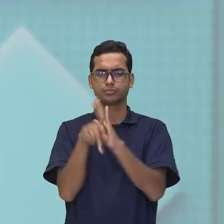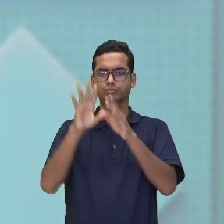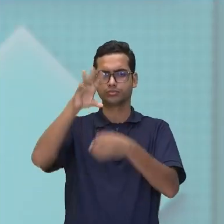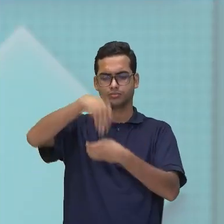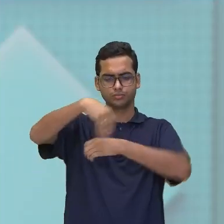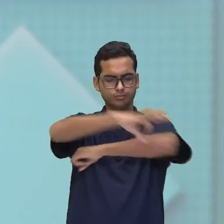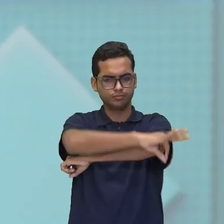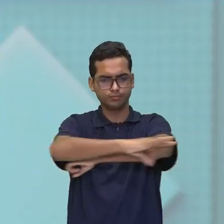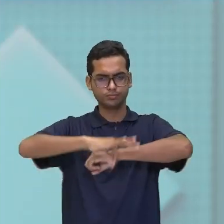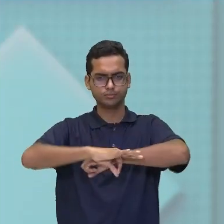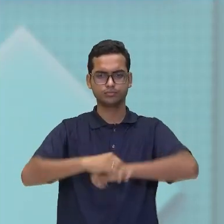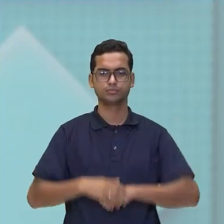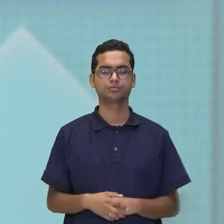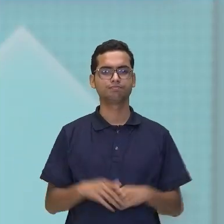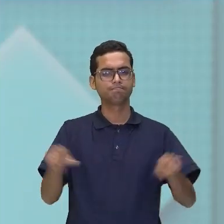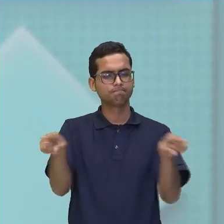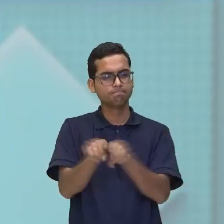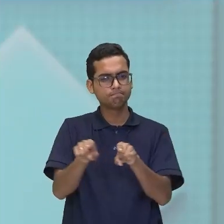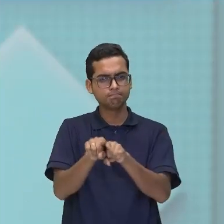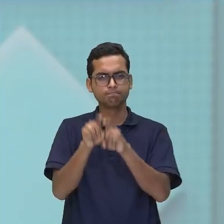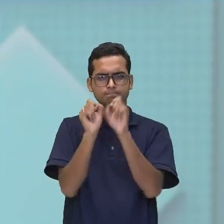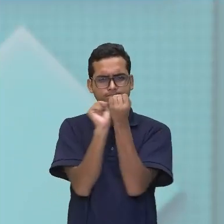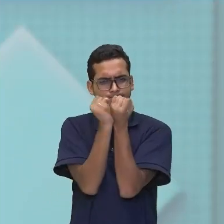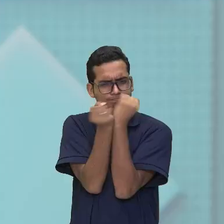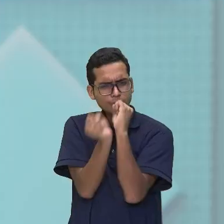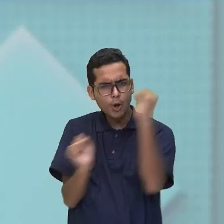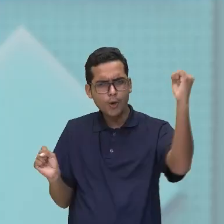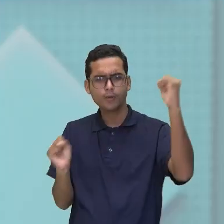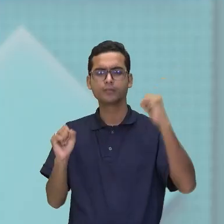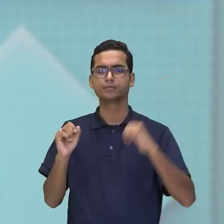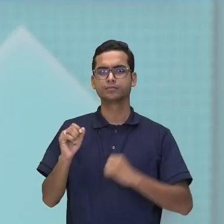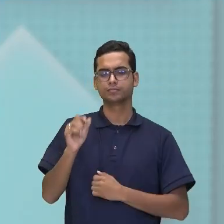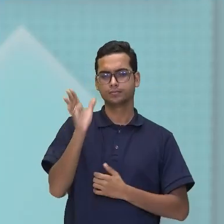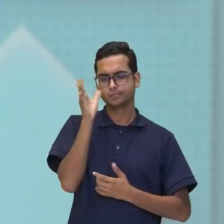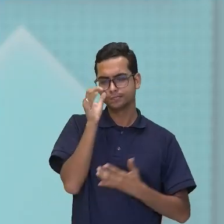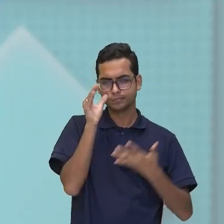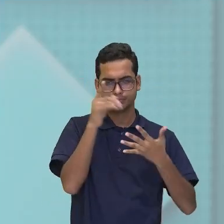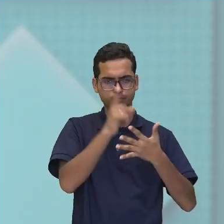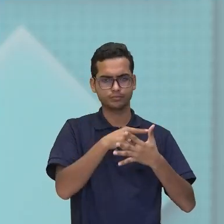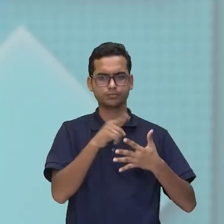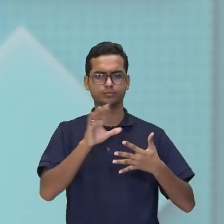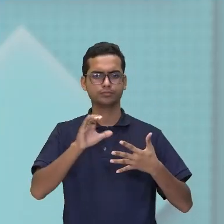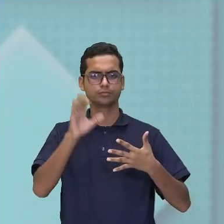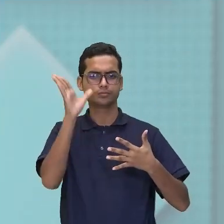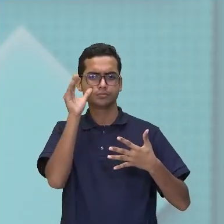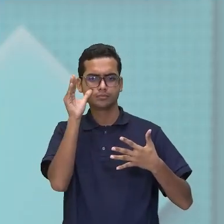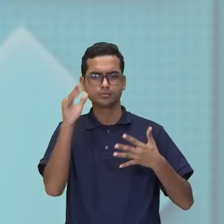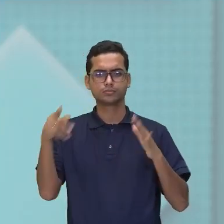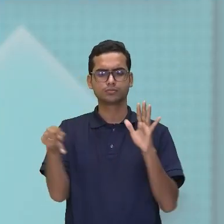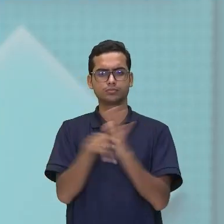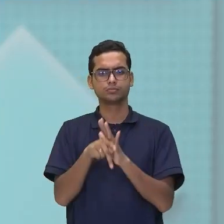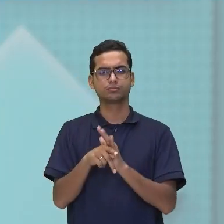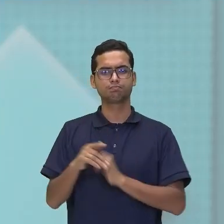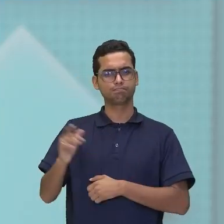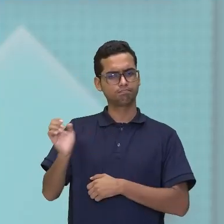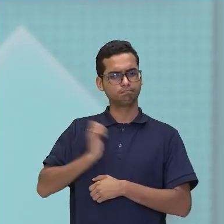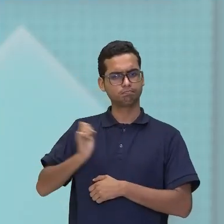arquitetura. A grandiosidade, né, que é a quinta curiosidade das pirâmides do Egito, é o luxo dos túmulos,